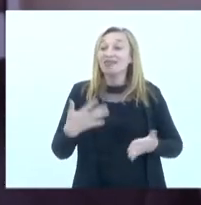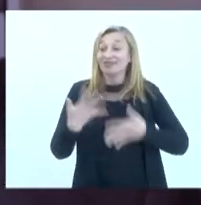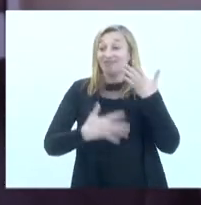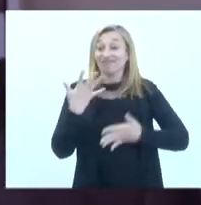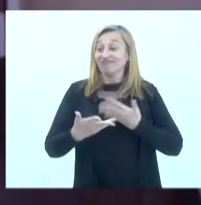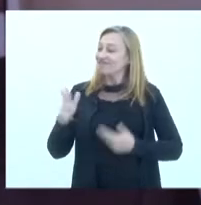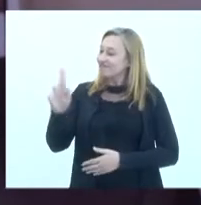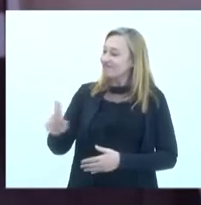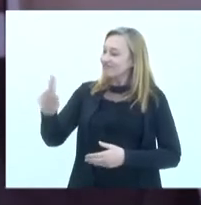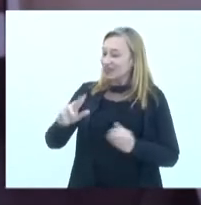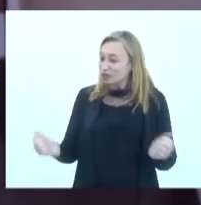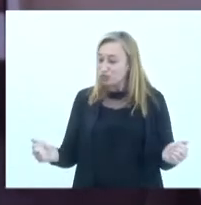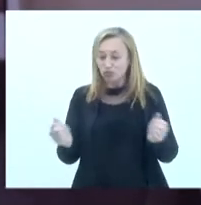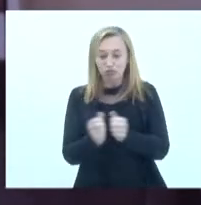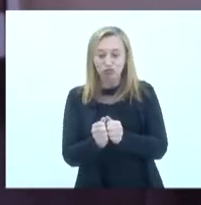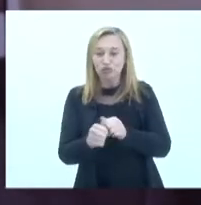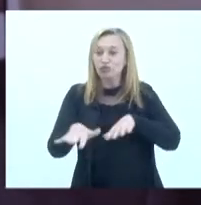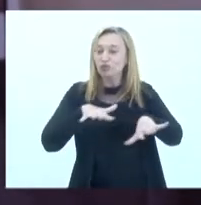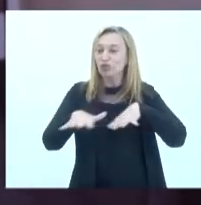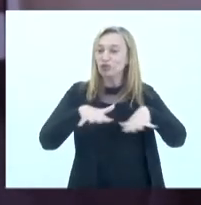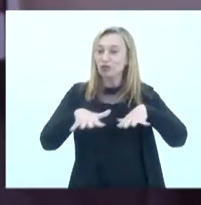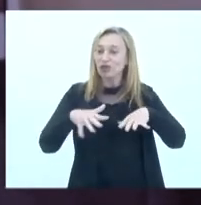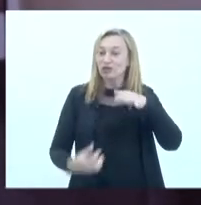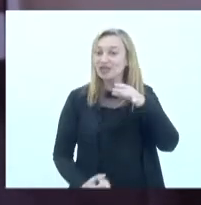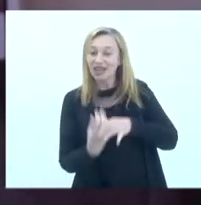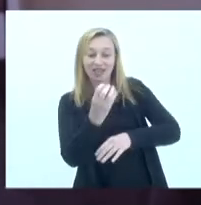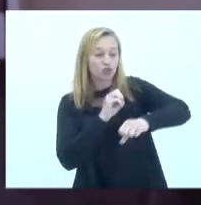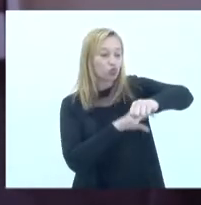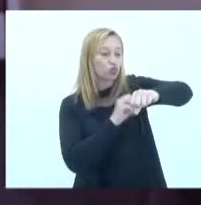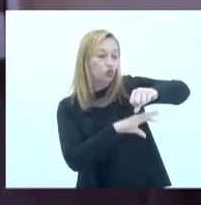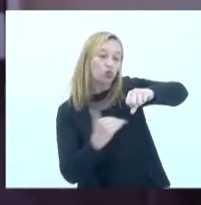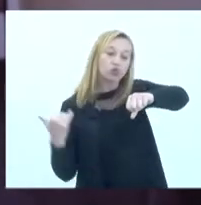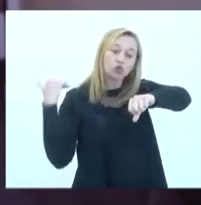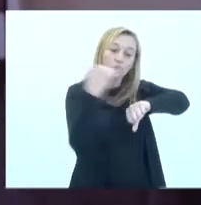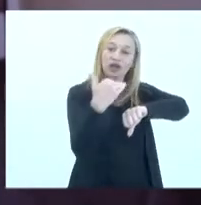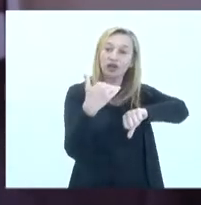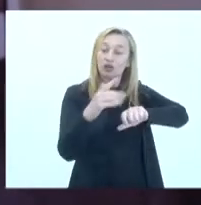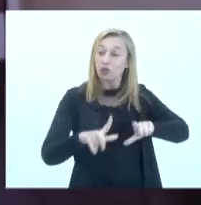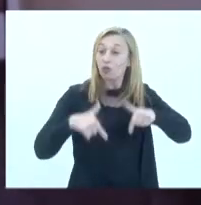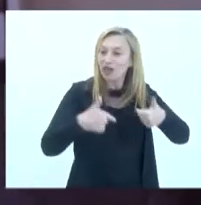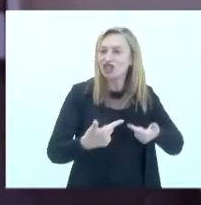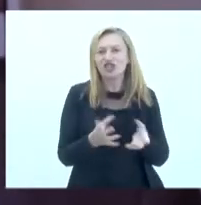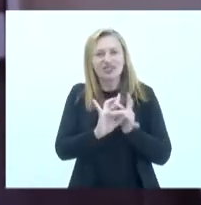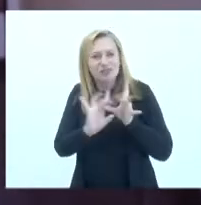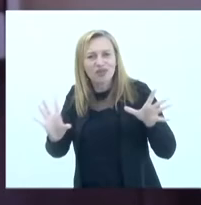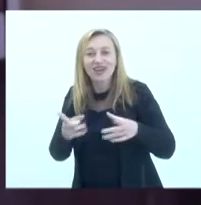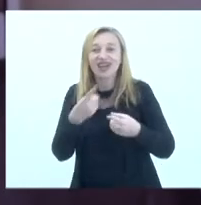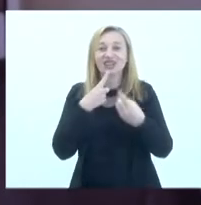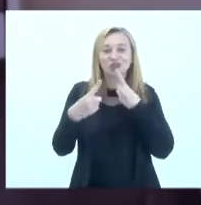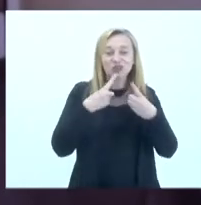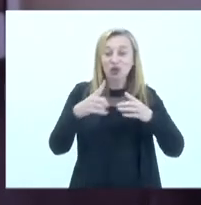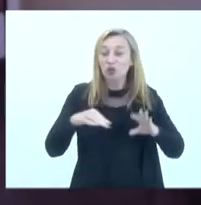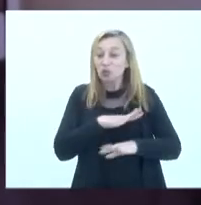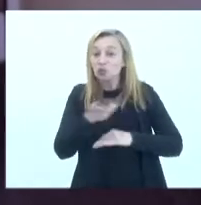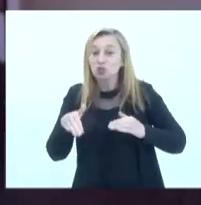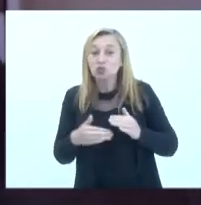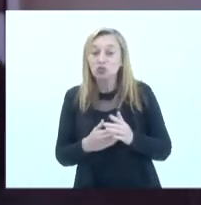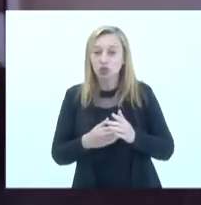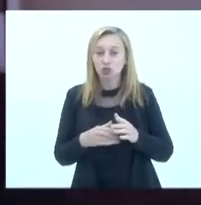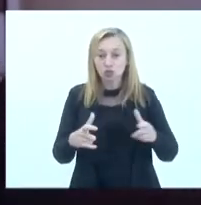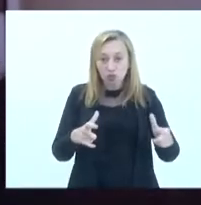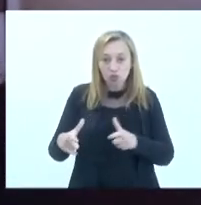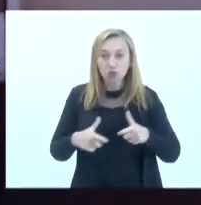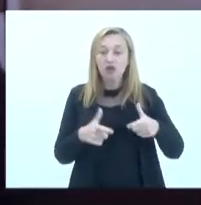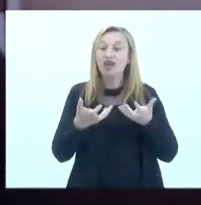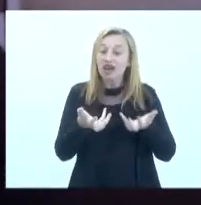desse movimento coletivo de construção do Fundo Soberano, uma atitude democrata de discussão com toda a sociedade. Então,